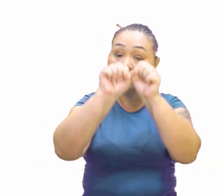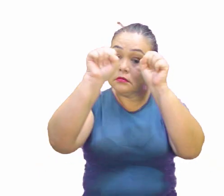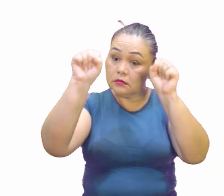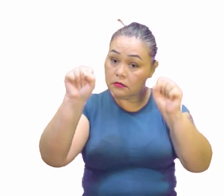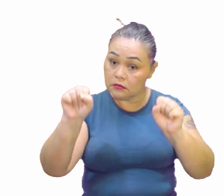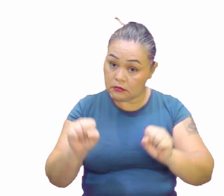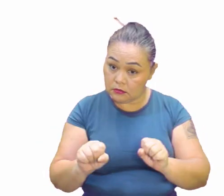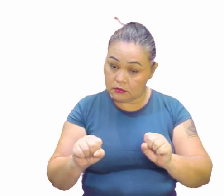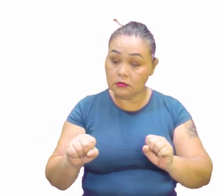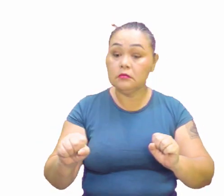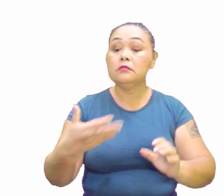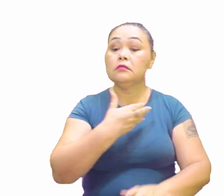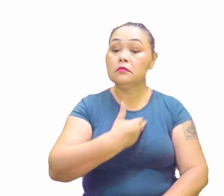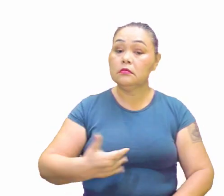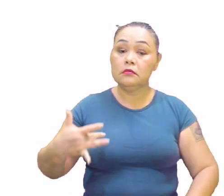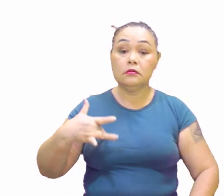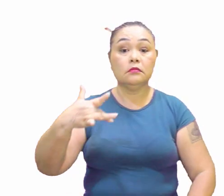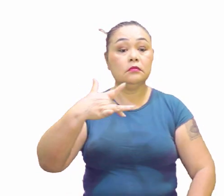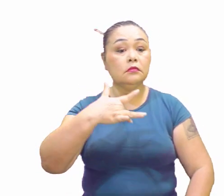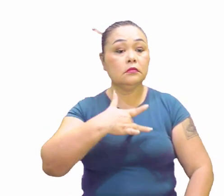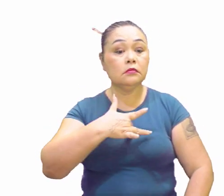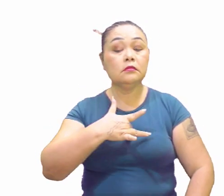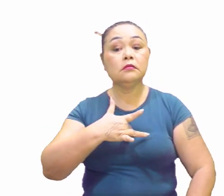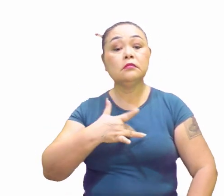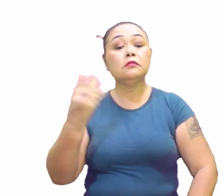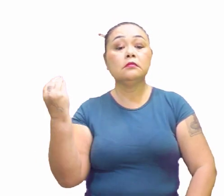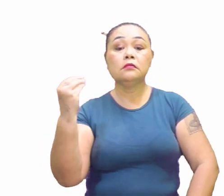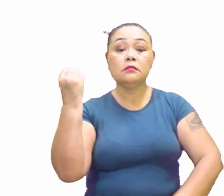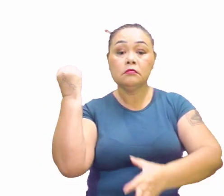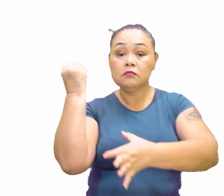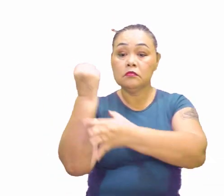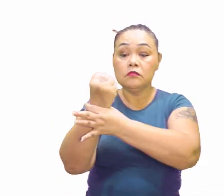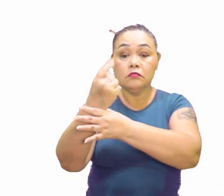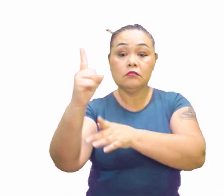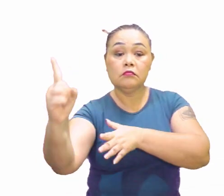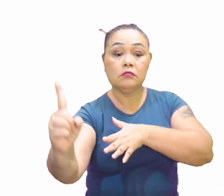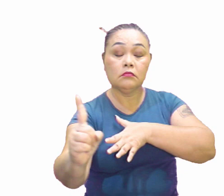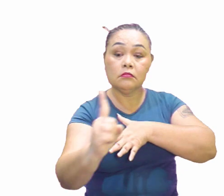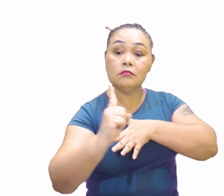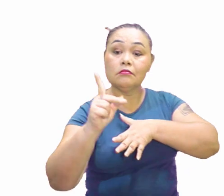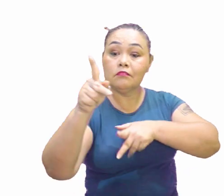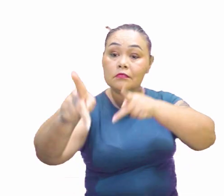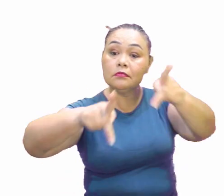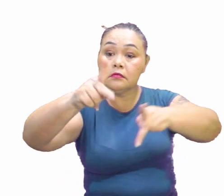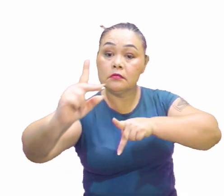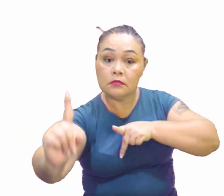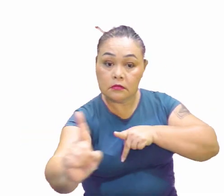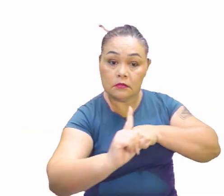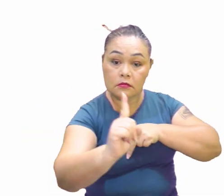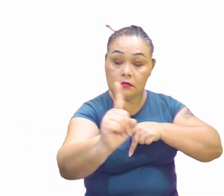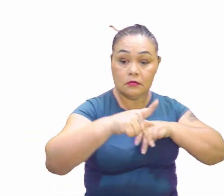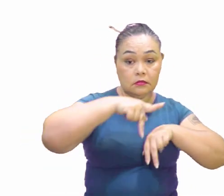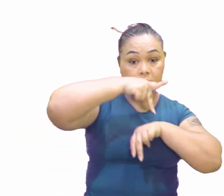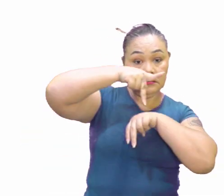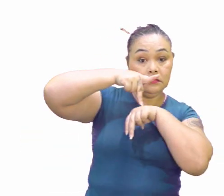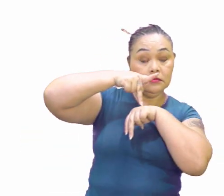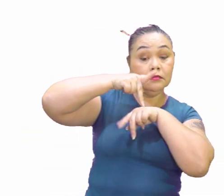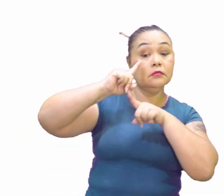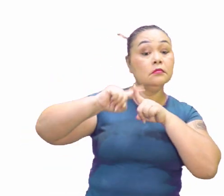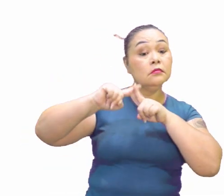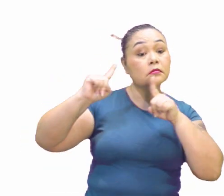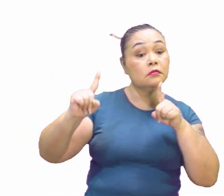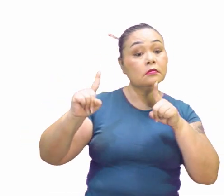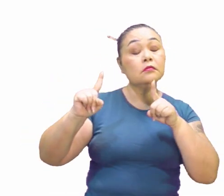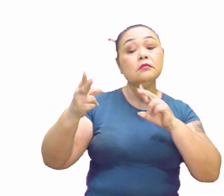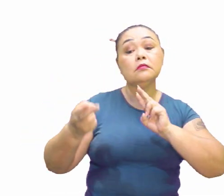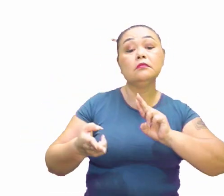saúde são constituídos como forma de garantir atendimento a toda a população do país.